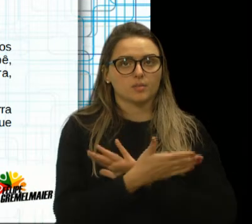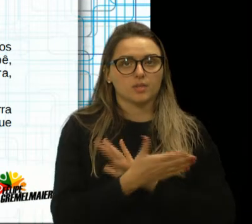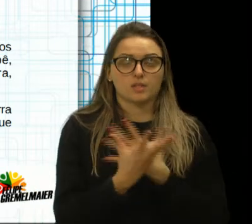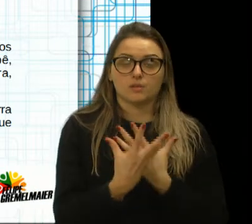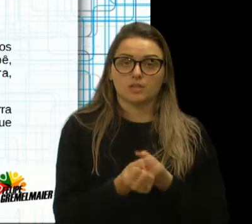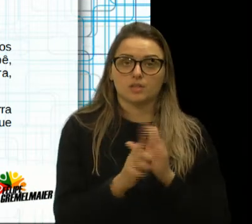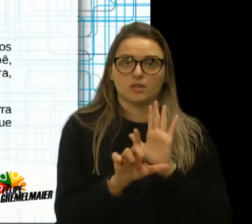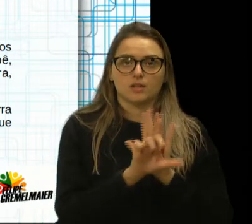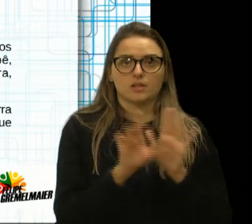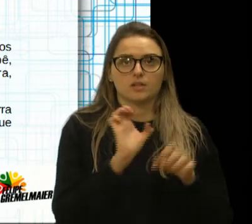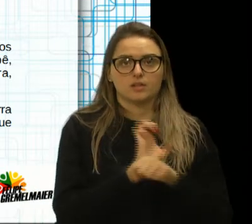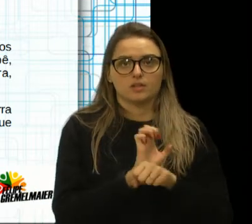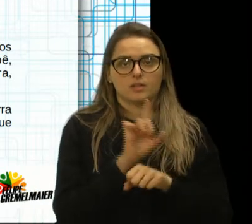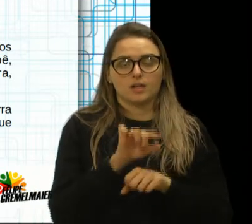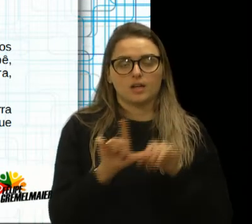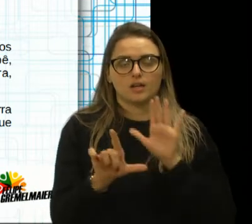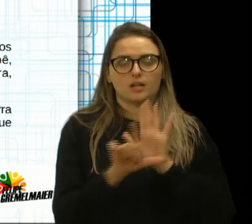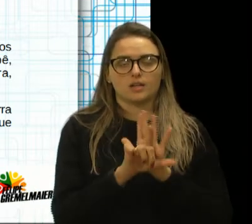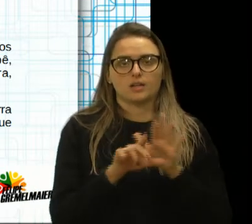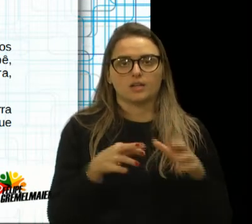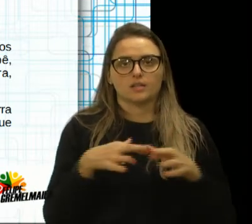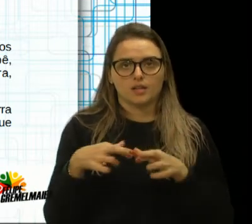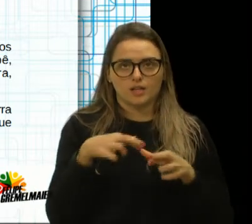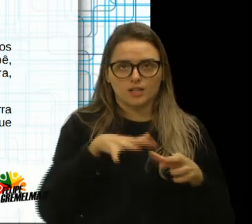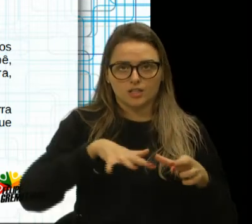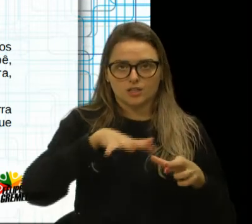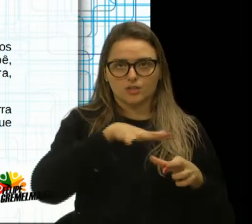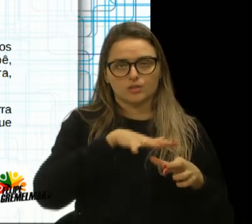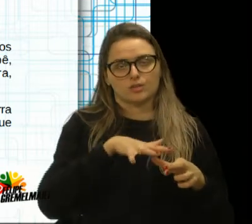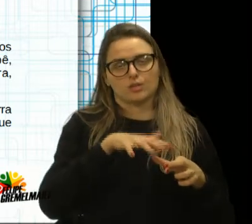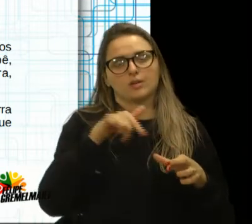que é a lei da região metropolitana da Serra.